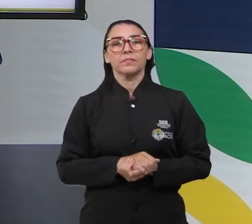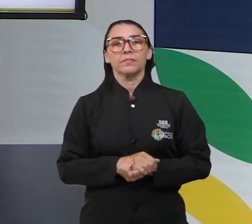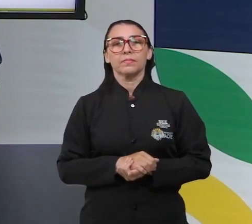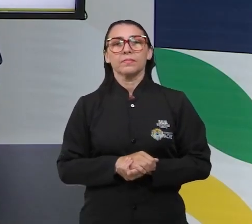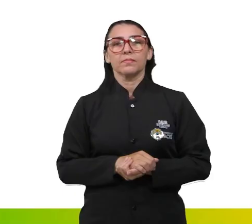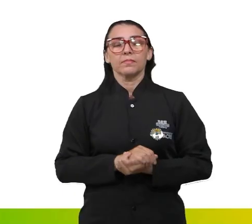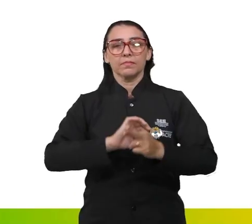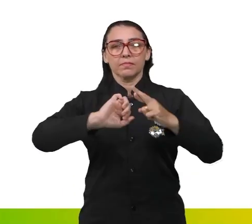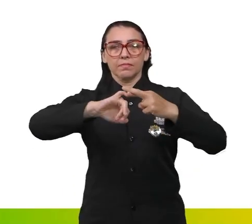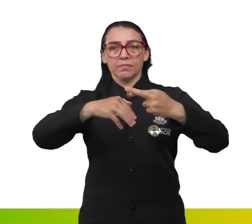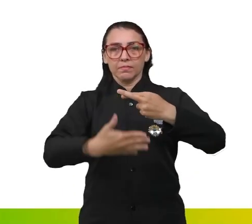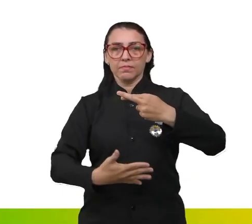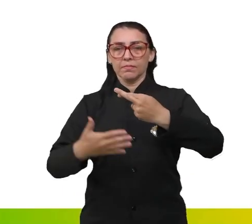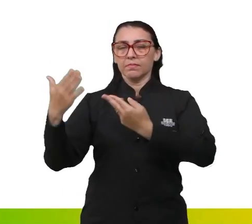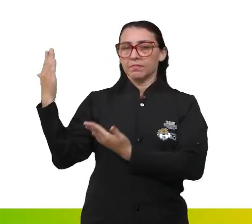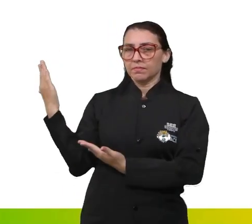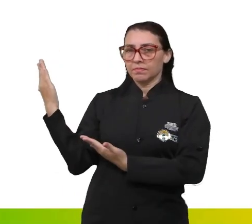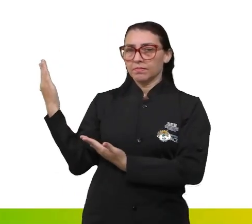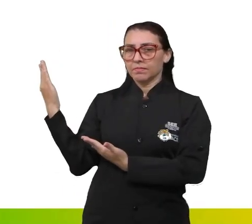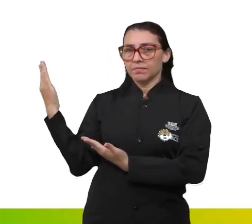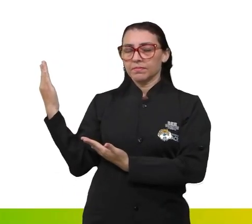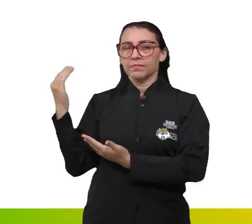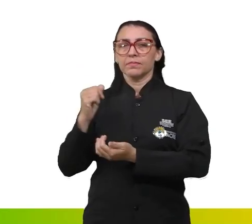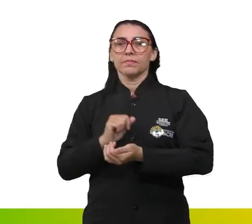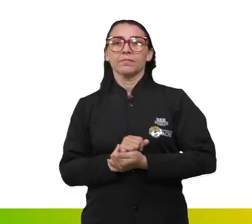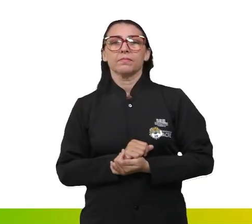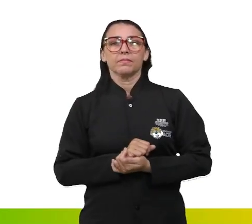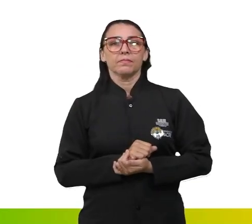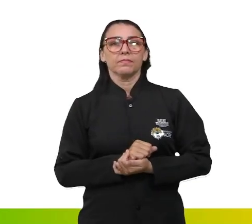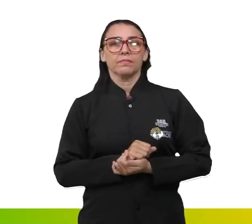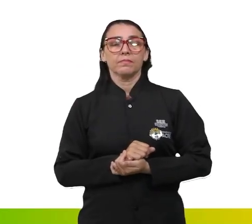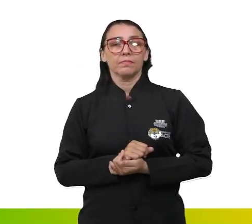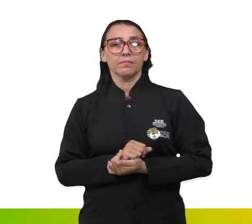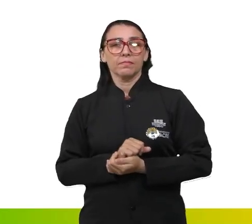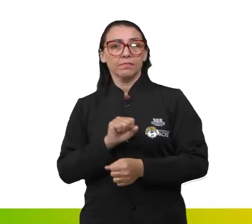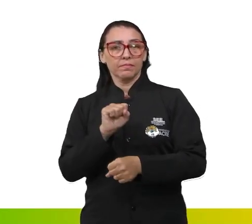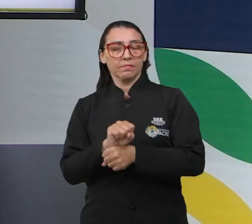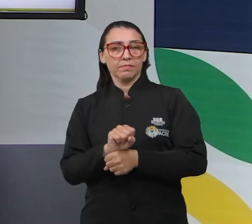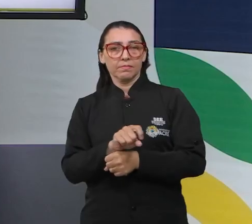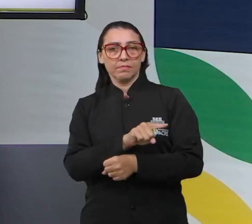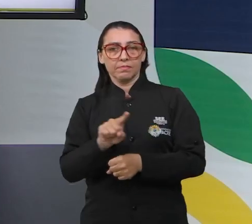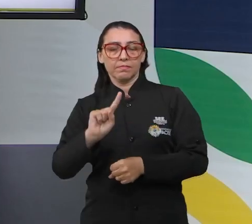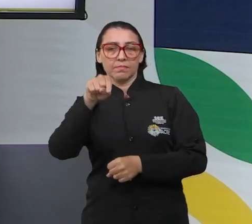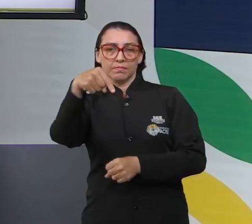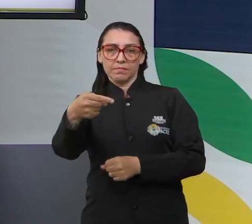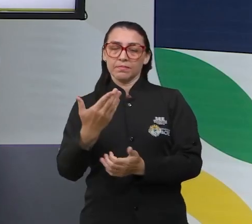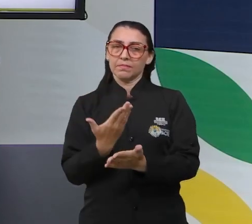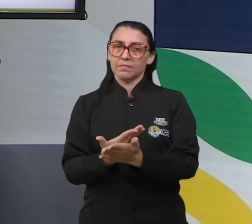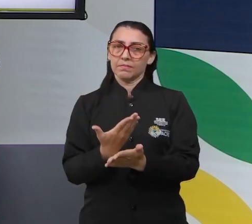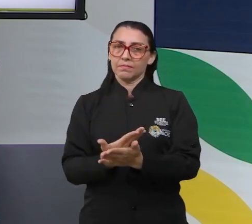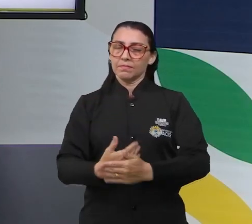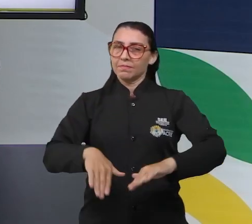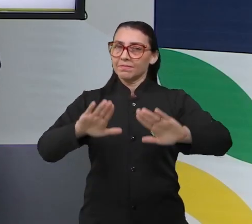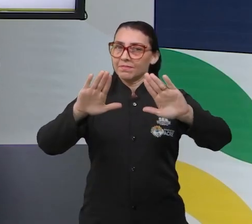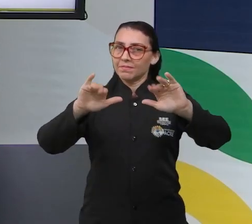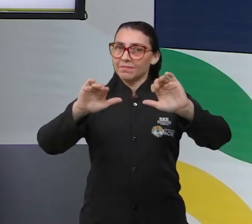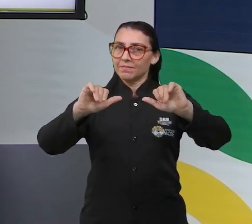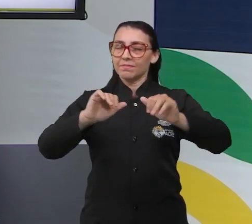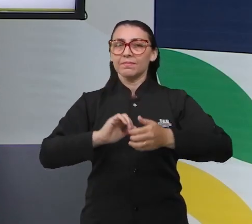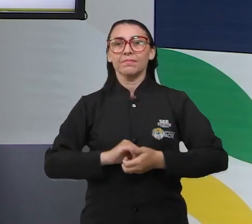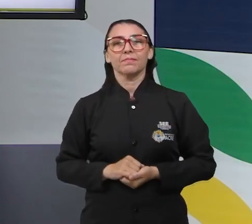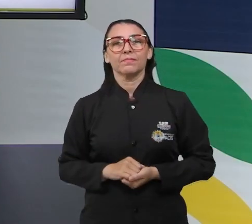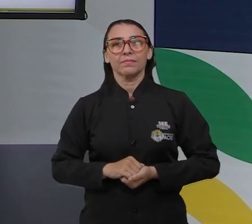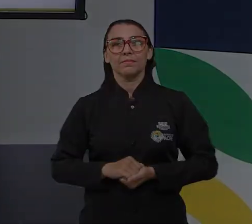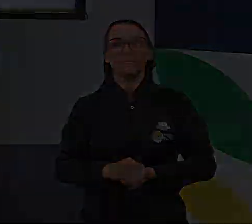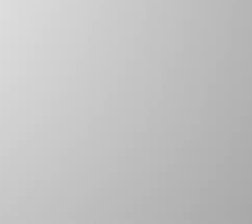Essas são as nossas referências. Eu espero vocês na próxima aula. Até mais!